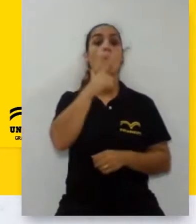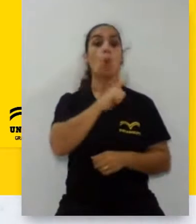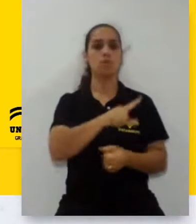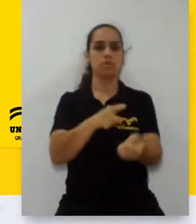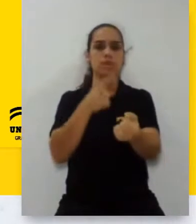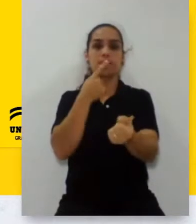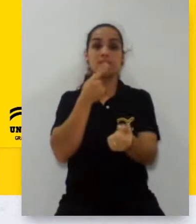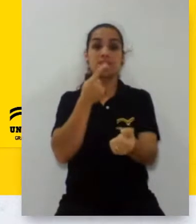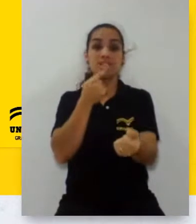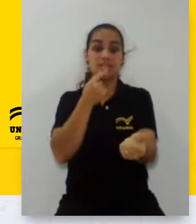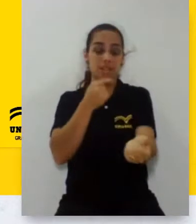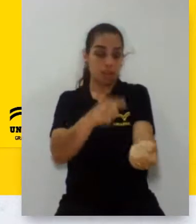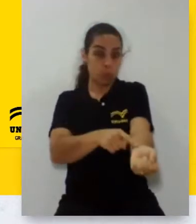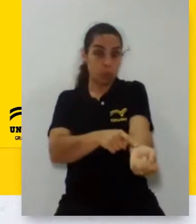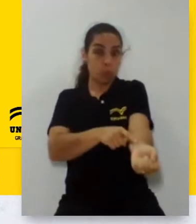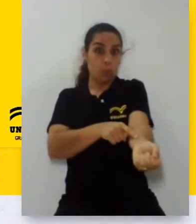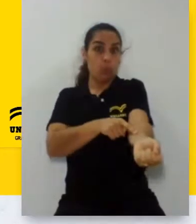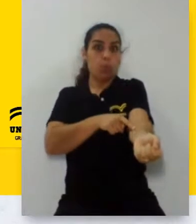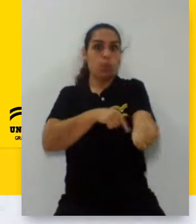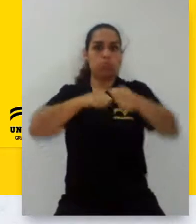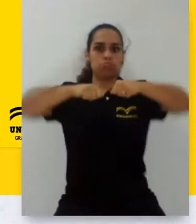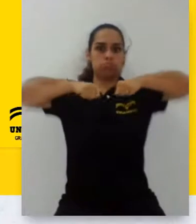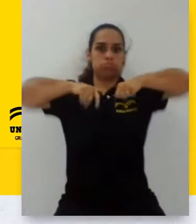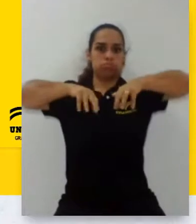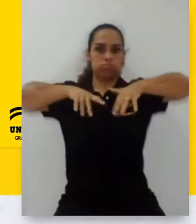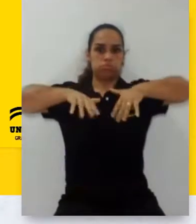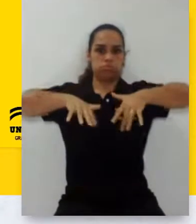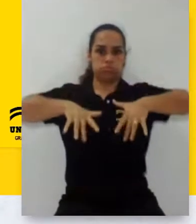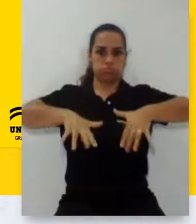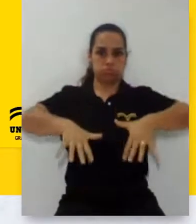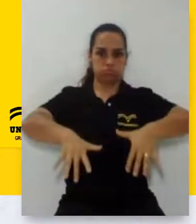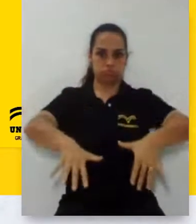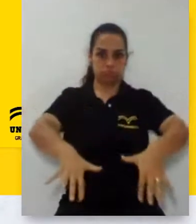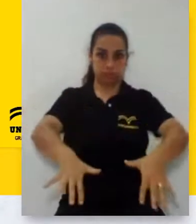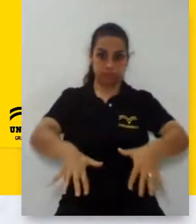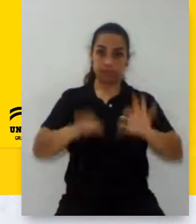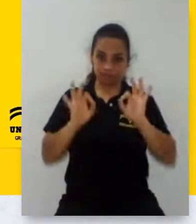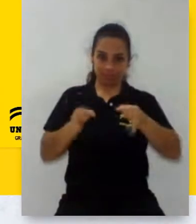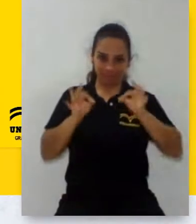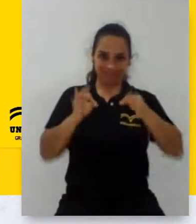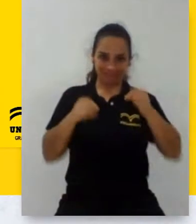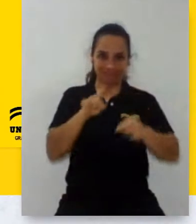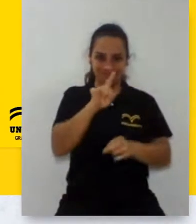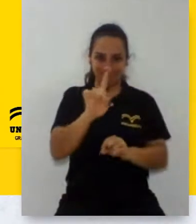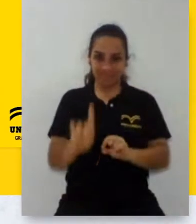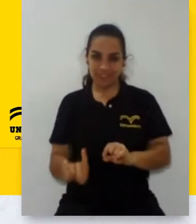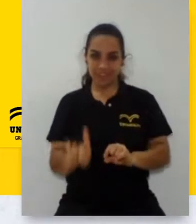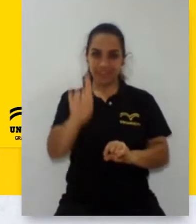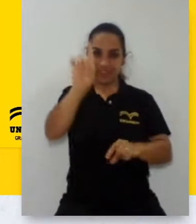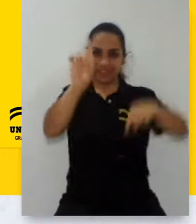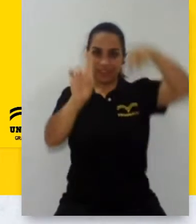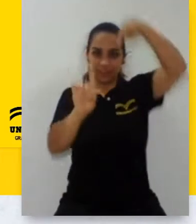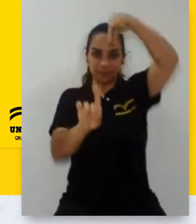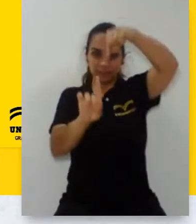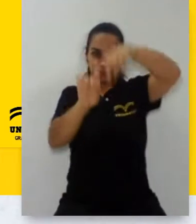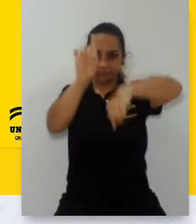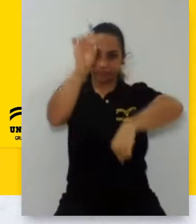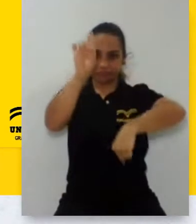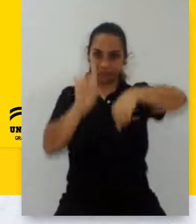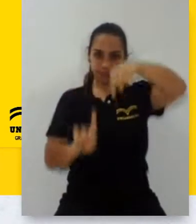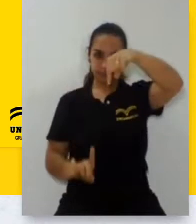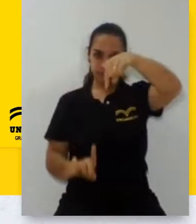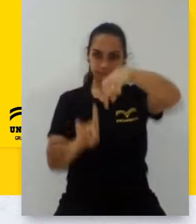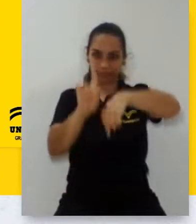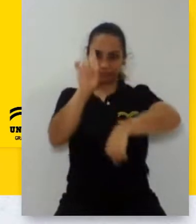Ali, então, tem o oxigênio entrando na corrente sanguínea e o CO2 saindo, que vai ser expelido. Na corrente sanguínea, o